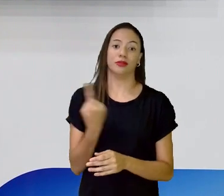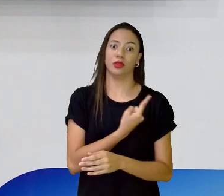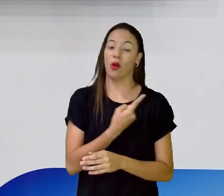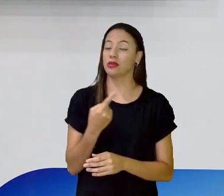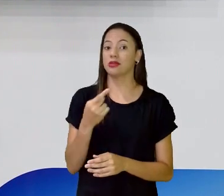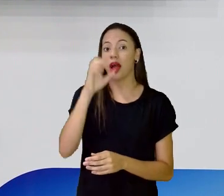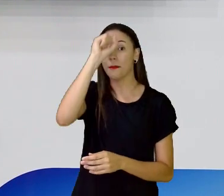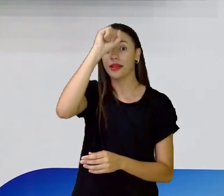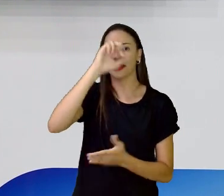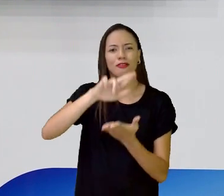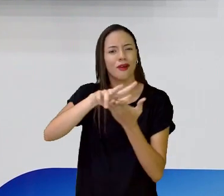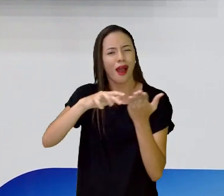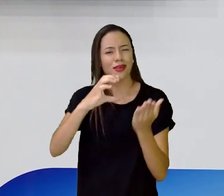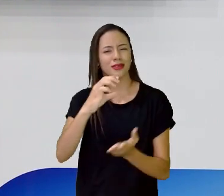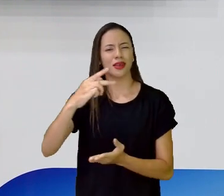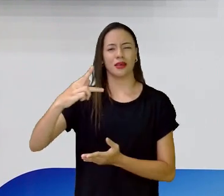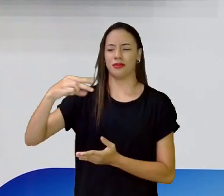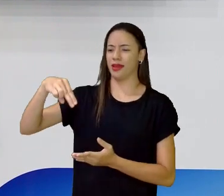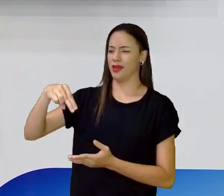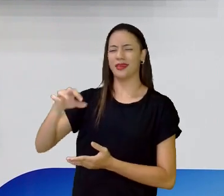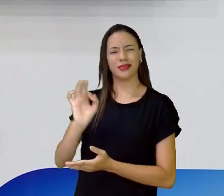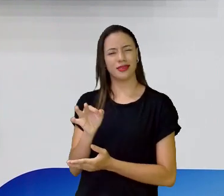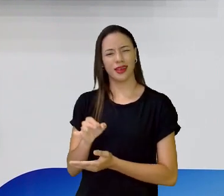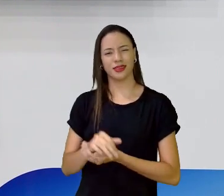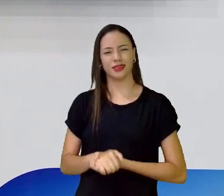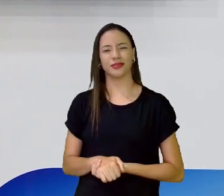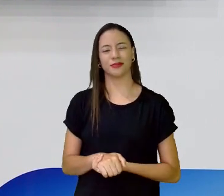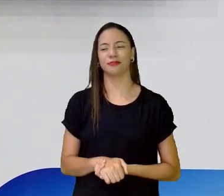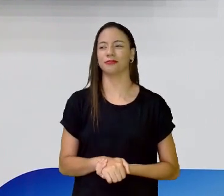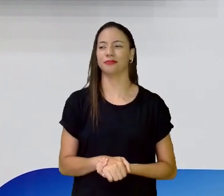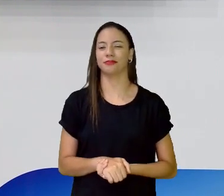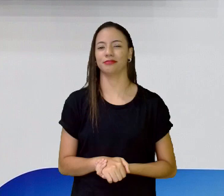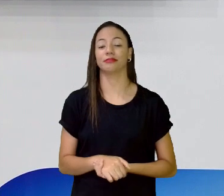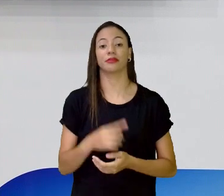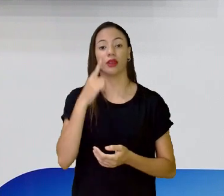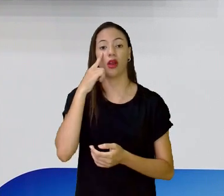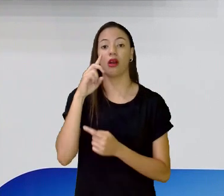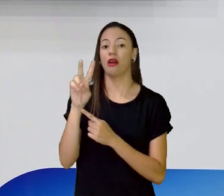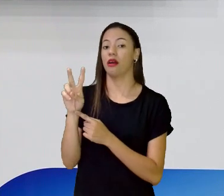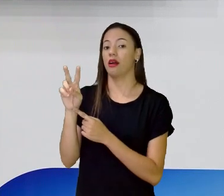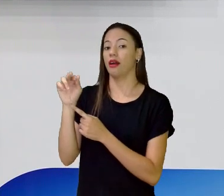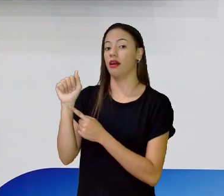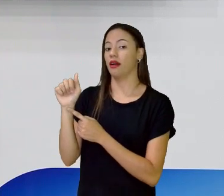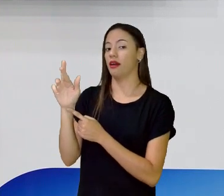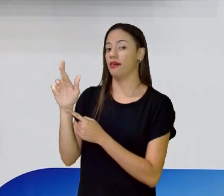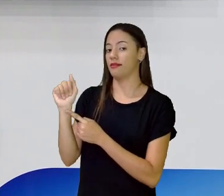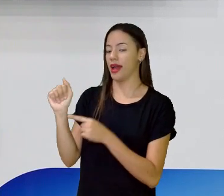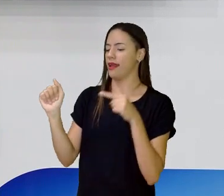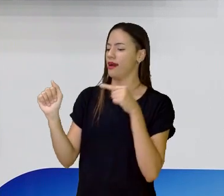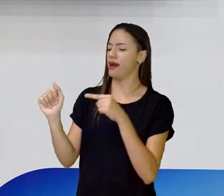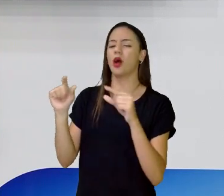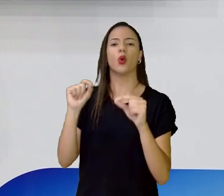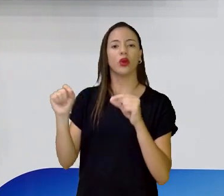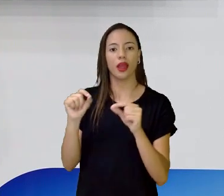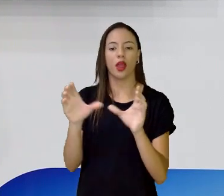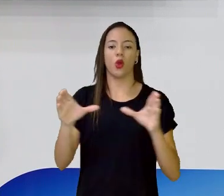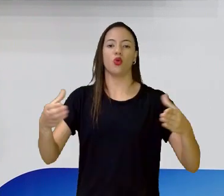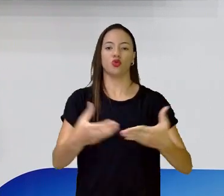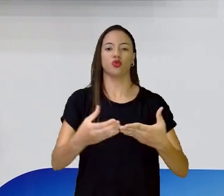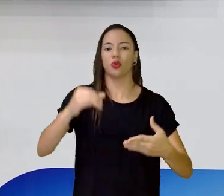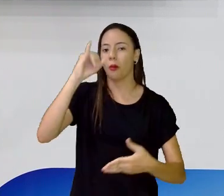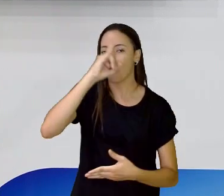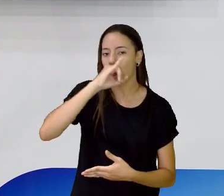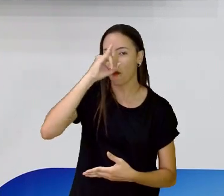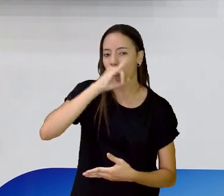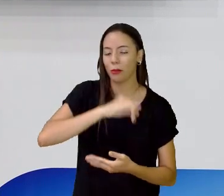vários CPNs, não é? Várias palavras novas. Vara. Vara, gente, é um conjunto de